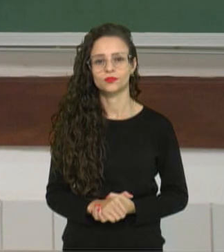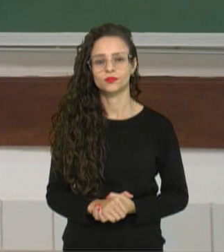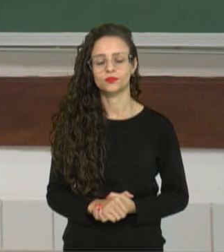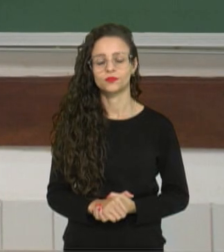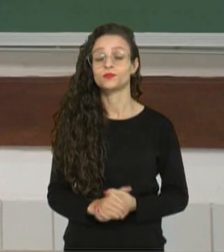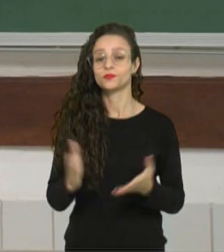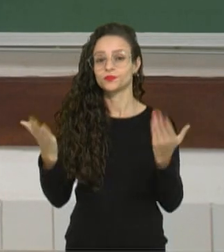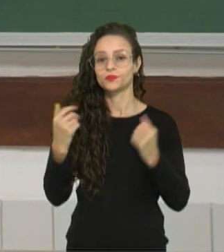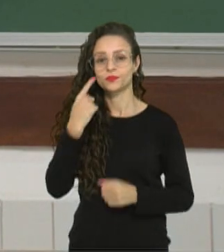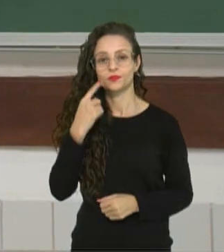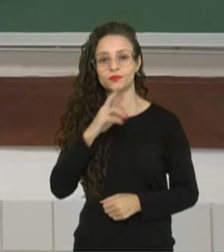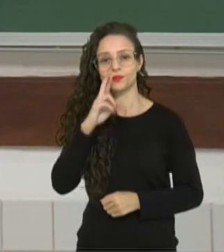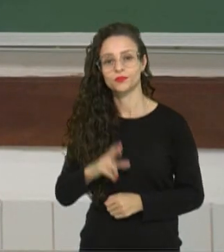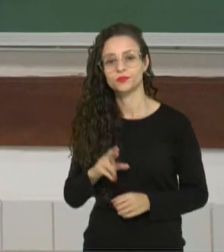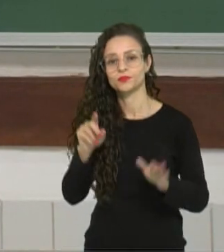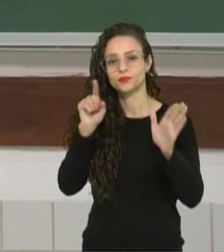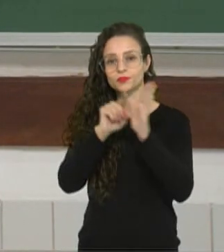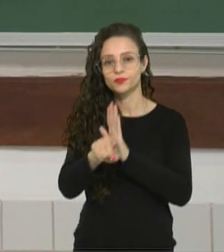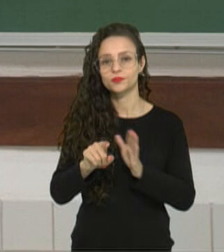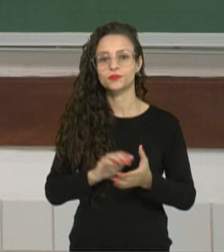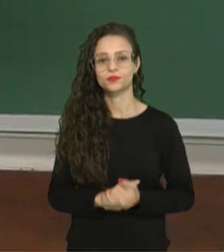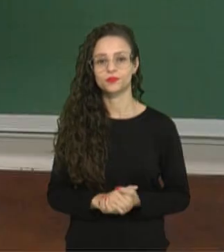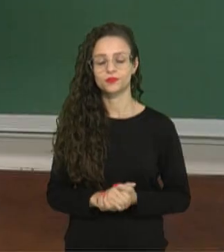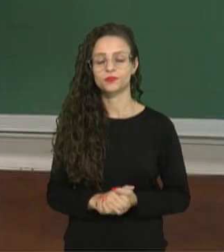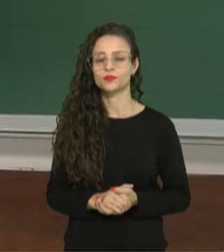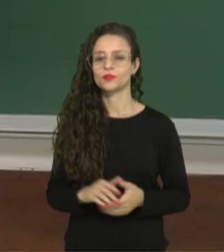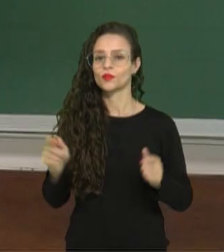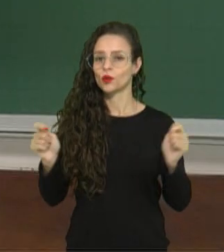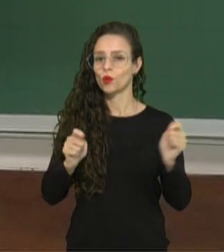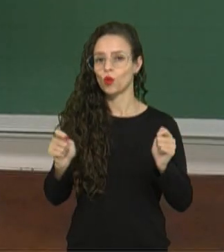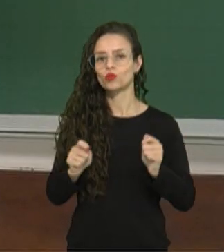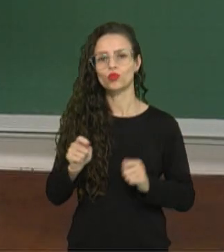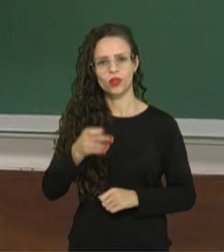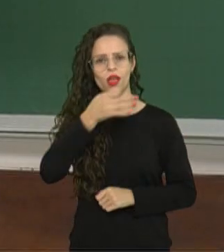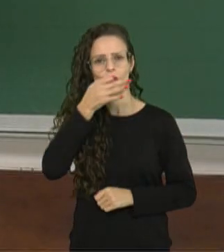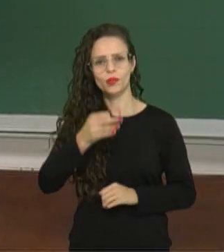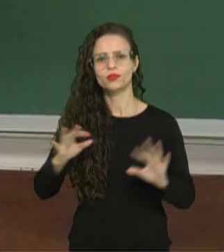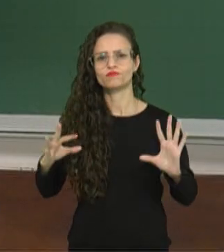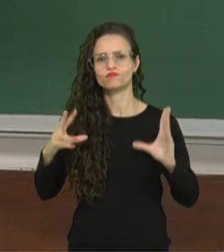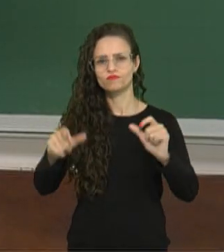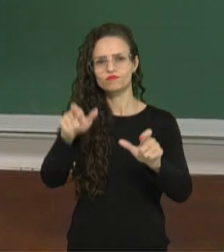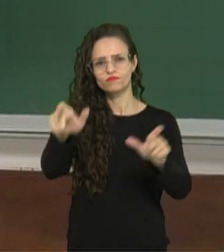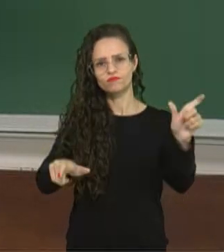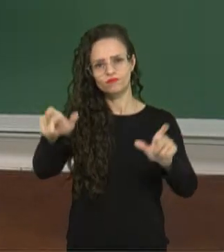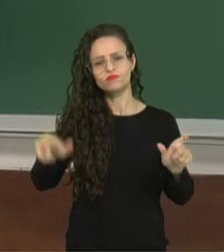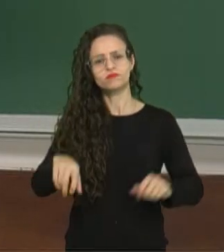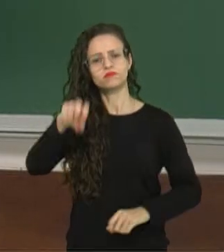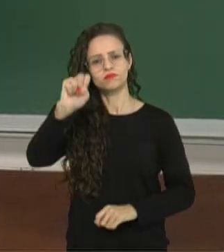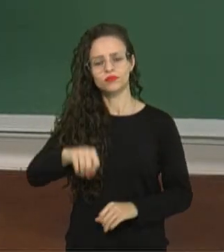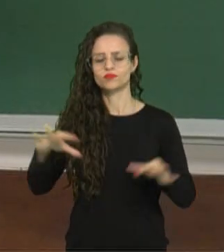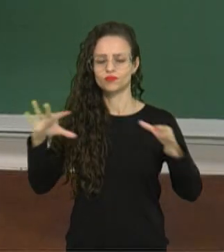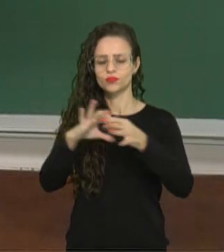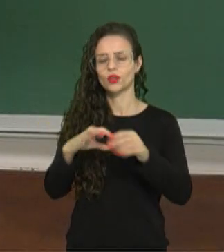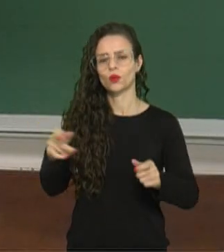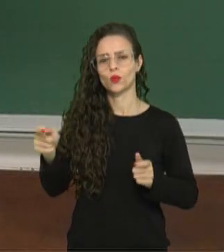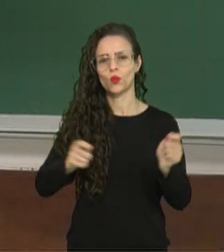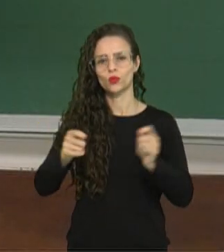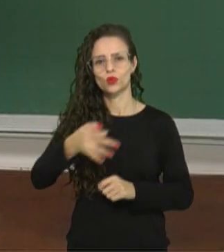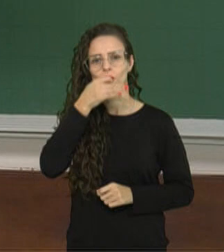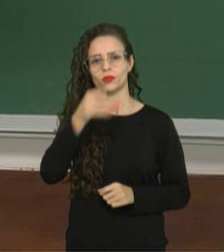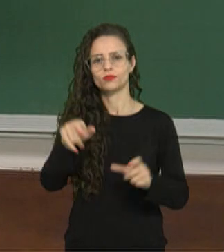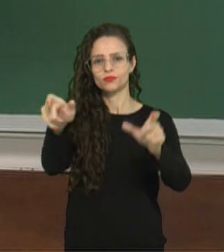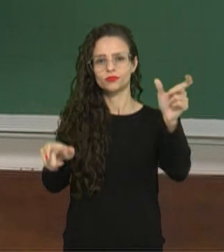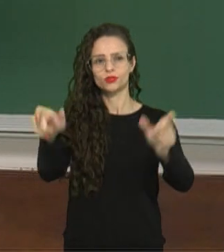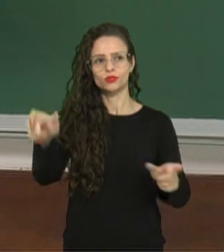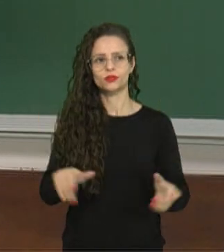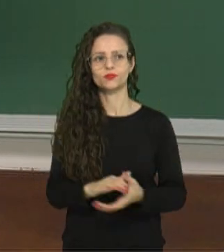Então vamos lá ver a resposta do quiz. Controle da opinião pública. Sim, a indústria cultural, alienação e ideologia controlam a opinião